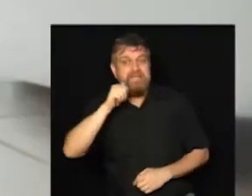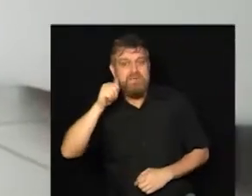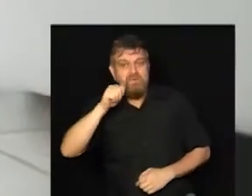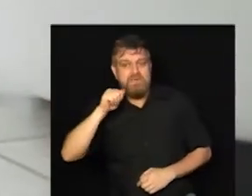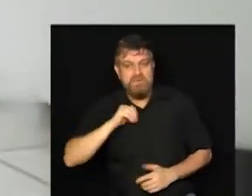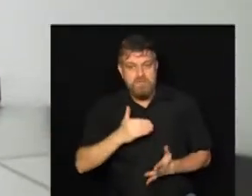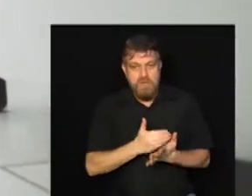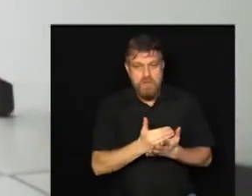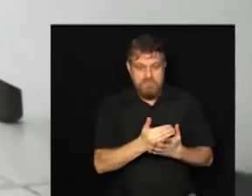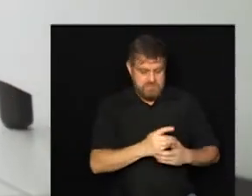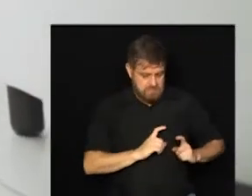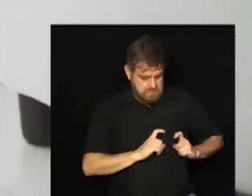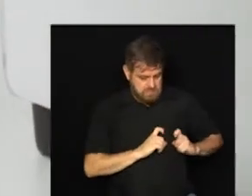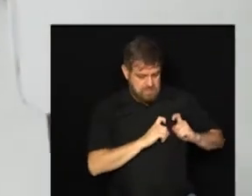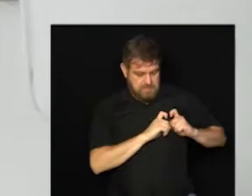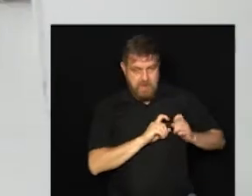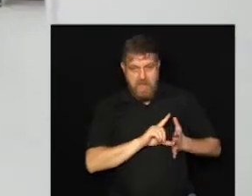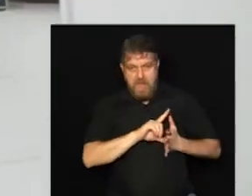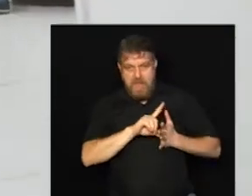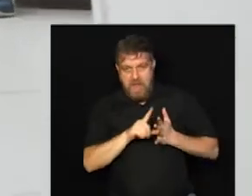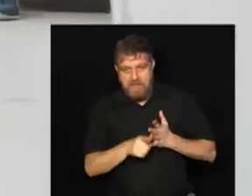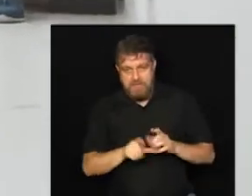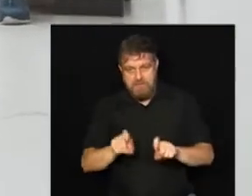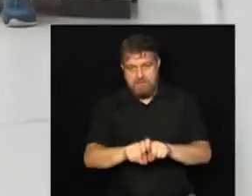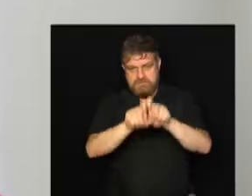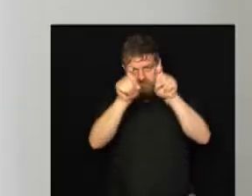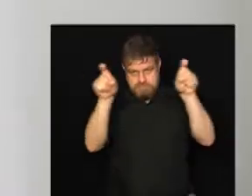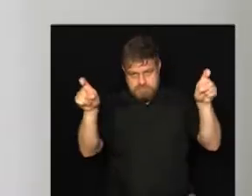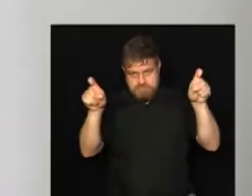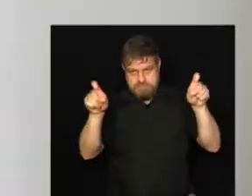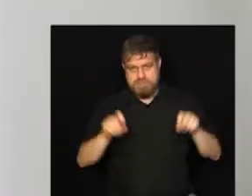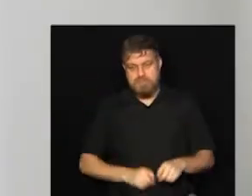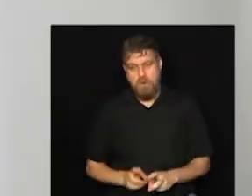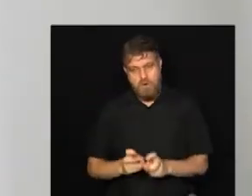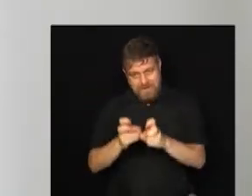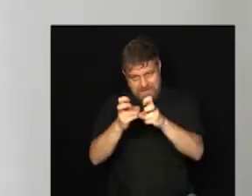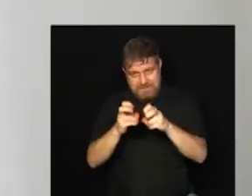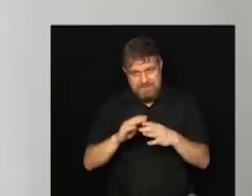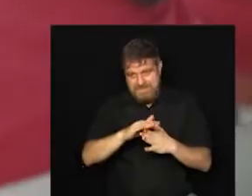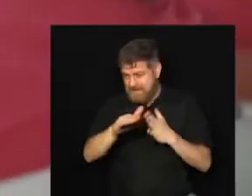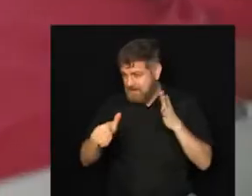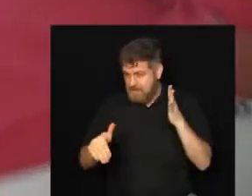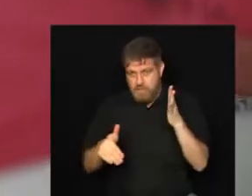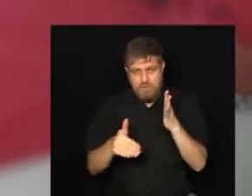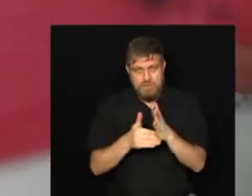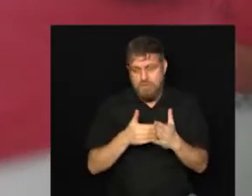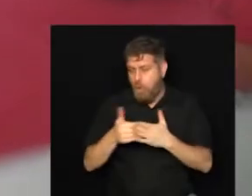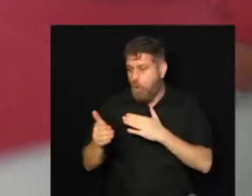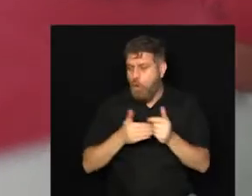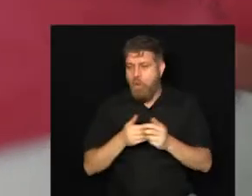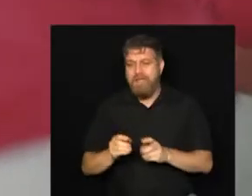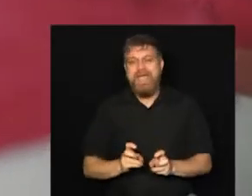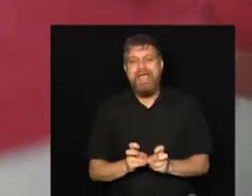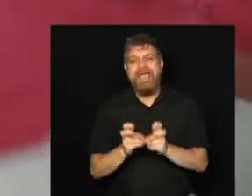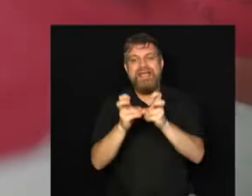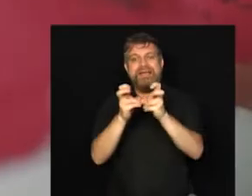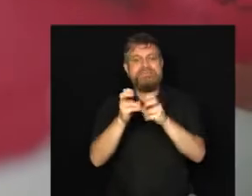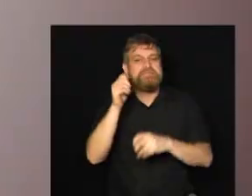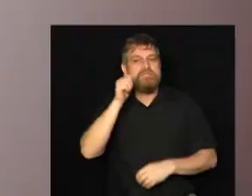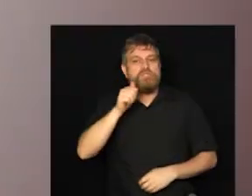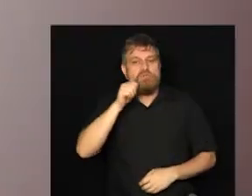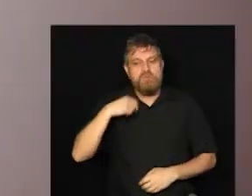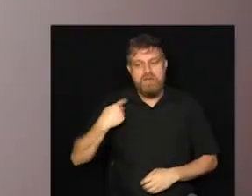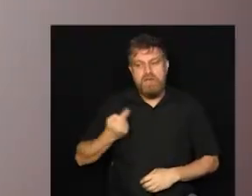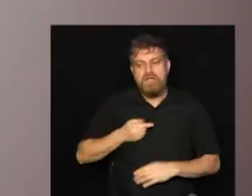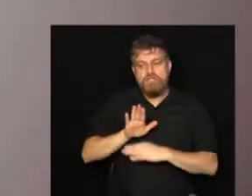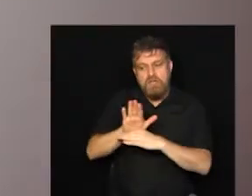com câncer de mama, estendemos para câncer ginecológico e atualmente nós estamos atendendo todo o câncer da mulher. E que tipo de